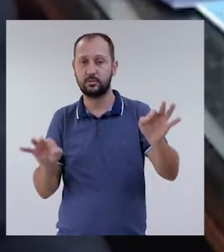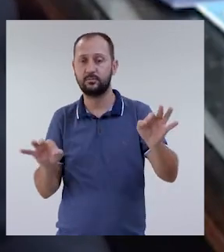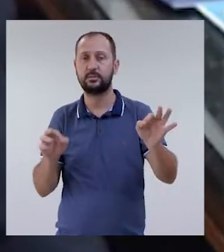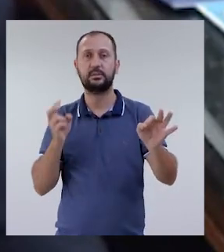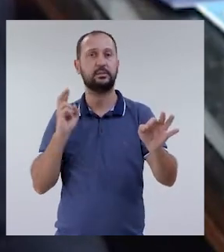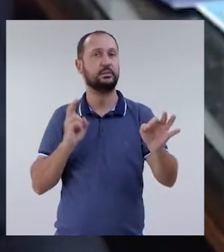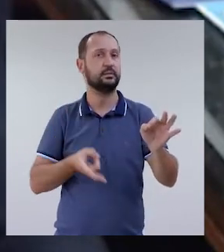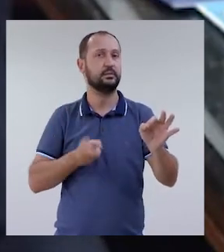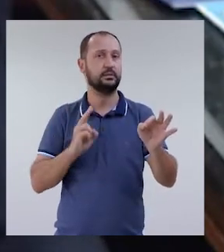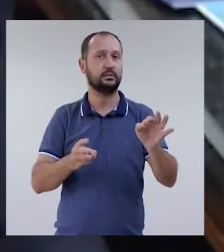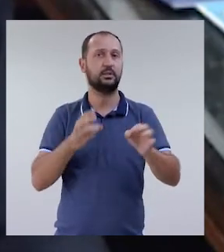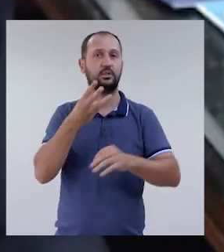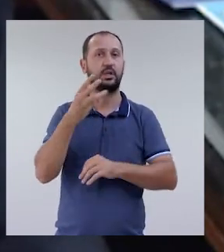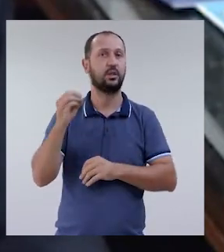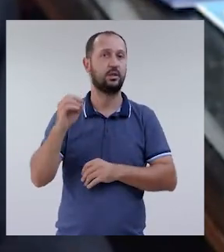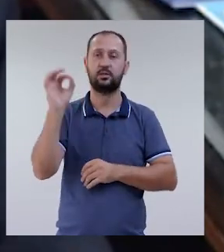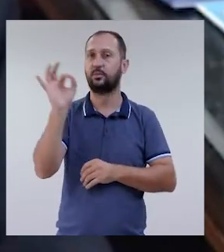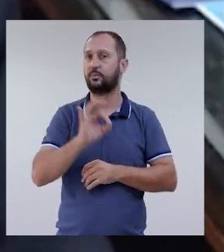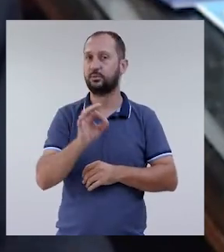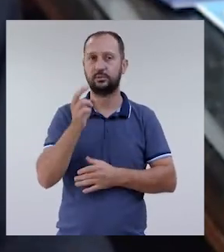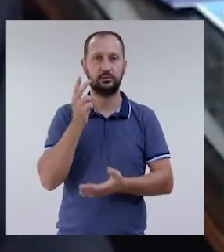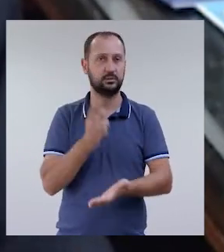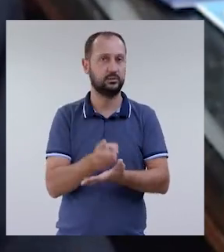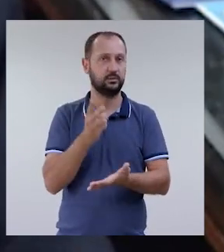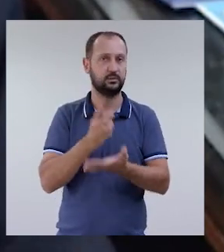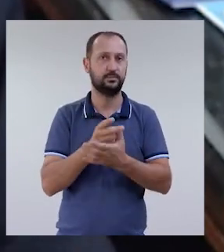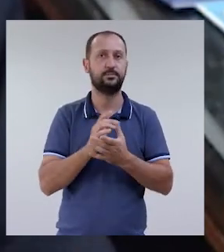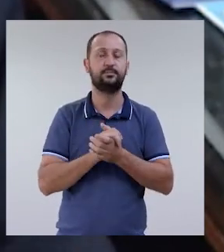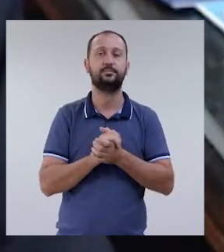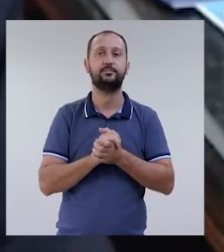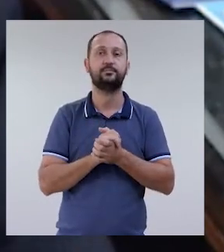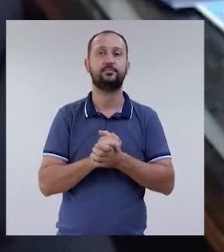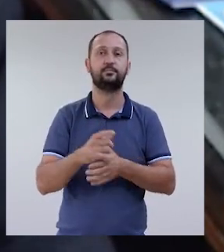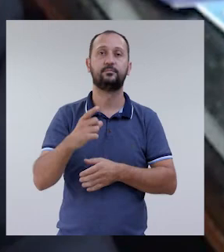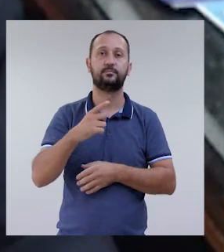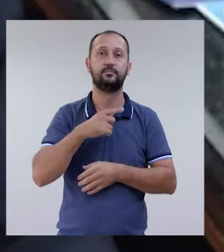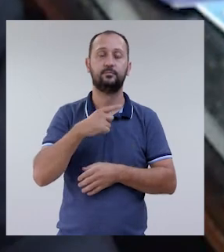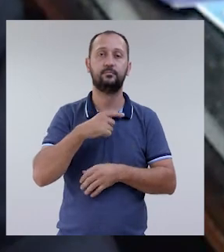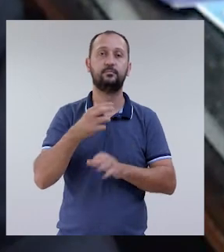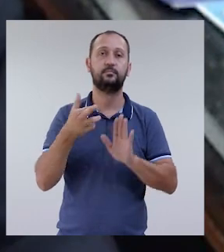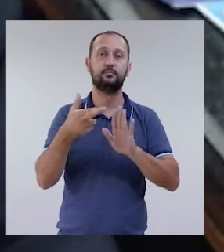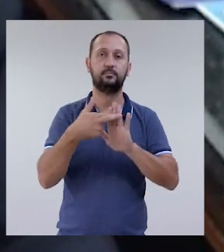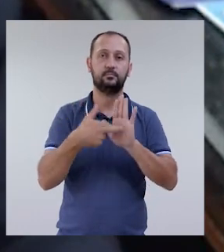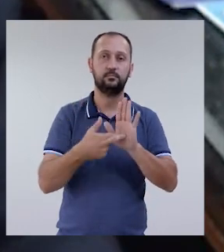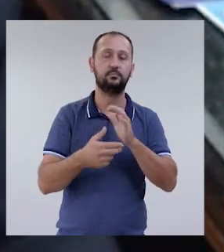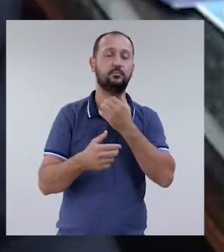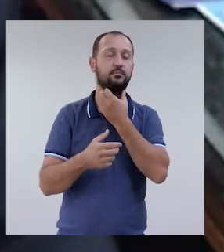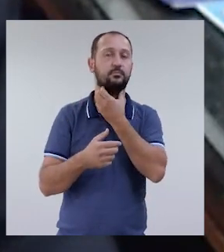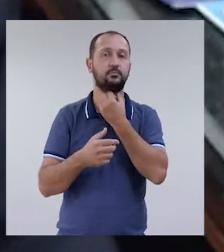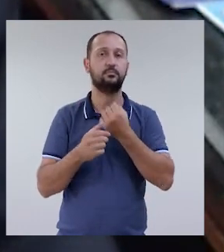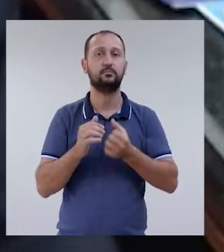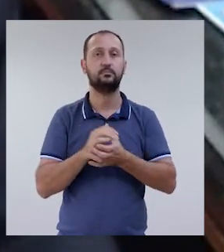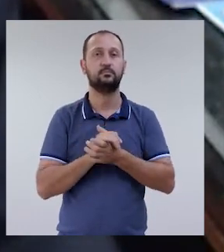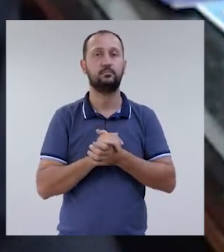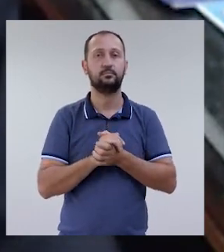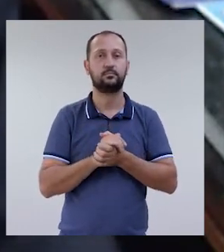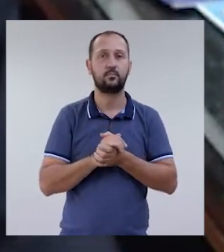e sempre a proporção de 30%. Então, nós temos aí uma série de regras,